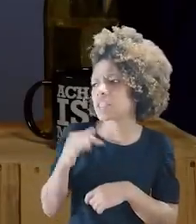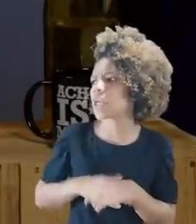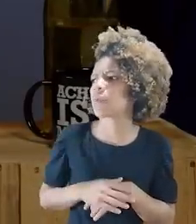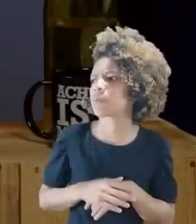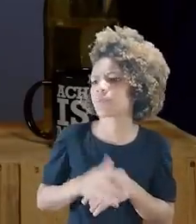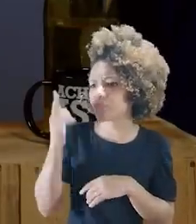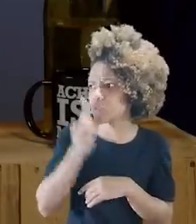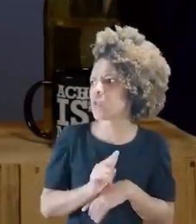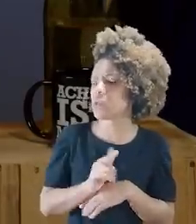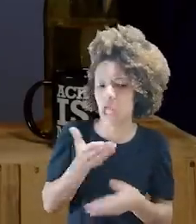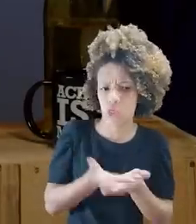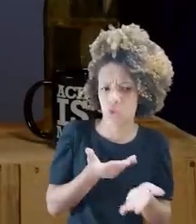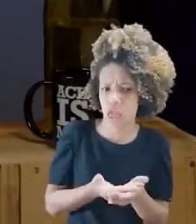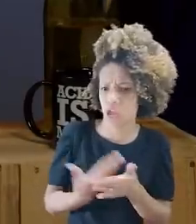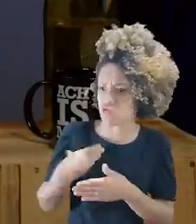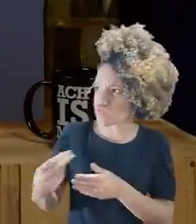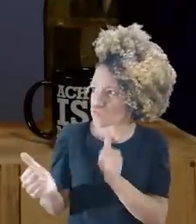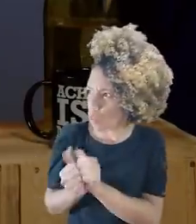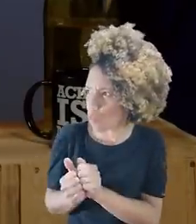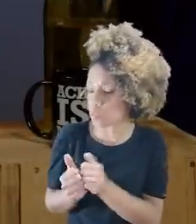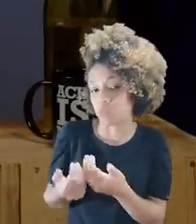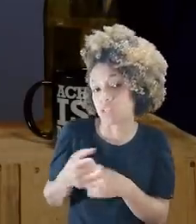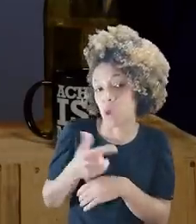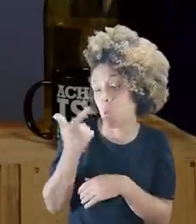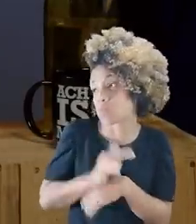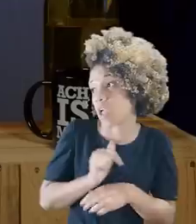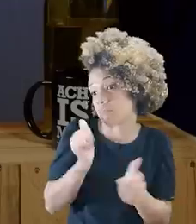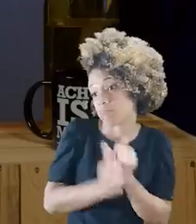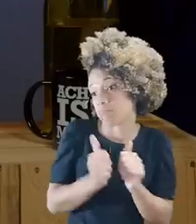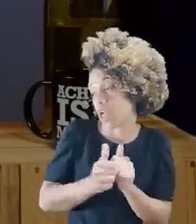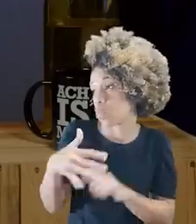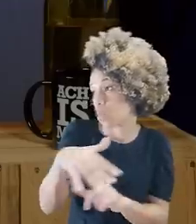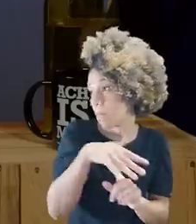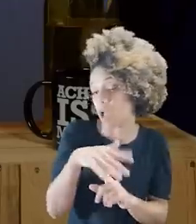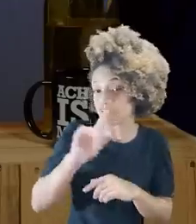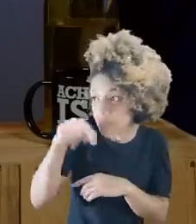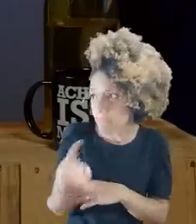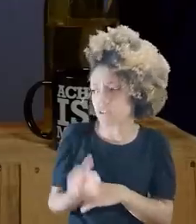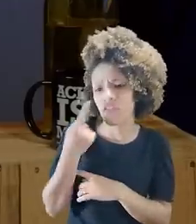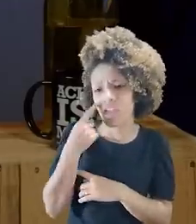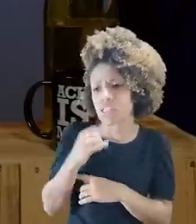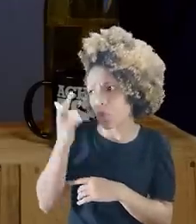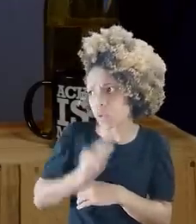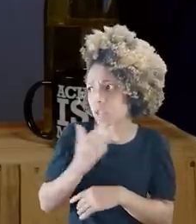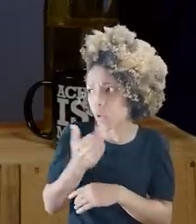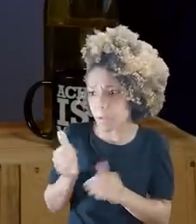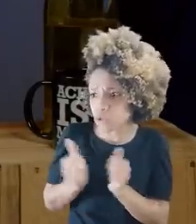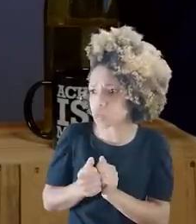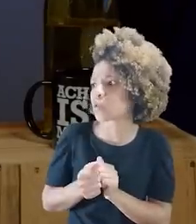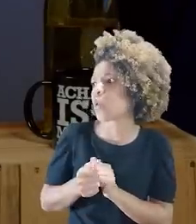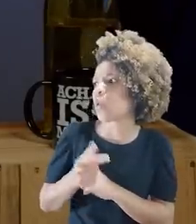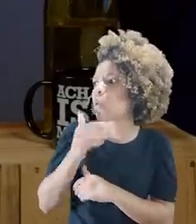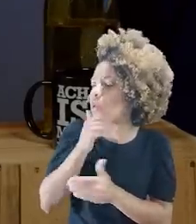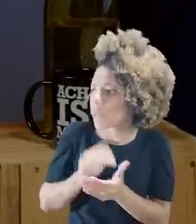com ele fazer a minha parte com com com o que eu decidi ter que é uma família né e as pessoas minha amiga que tá precisando